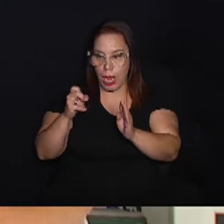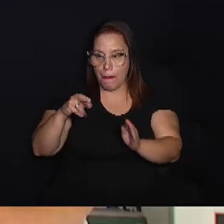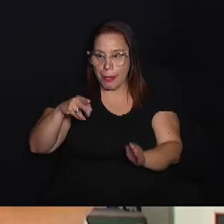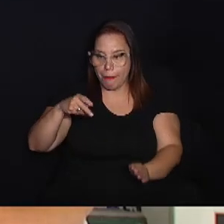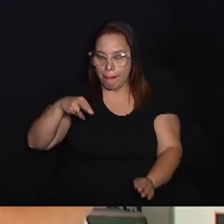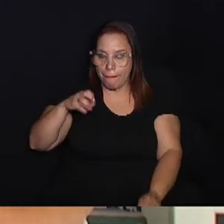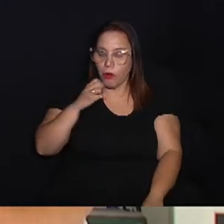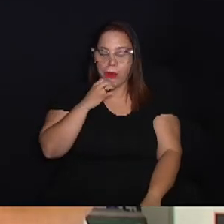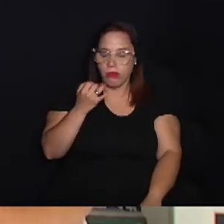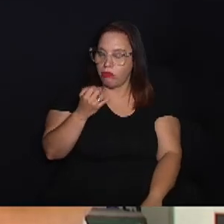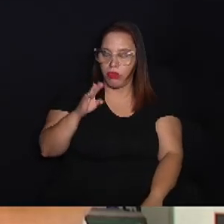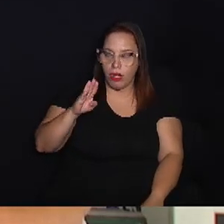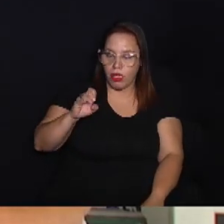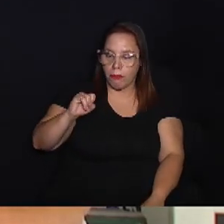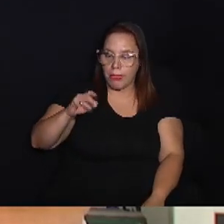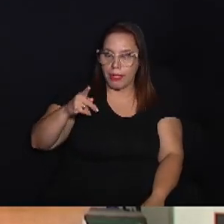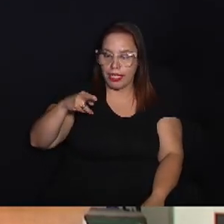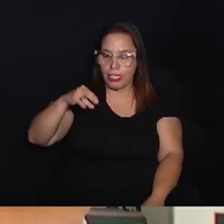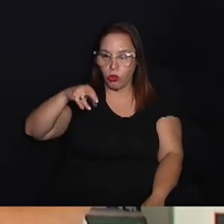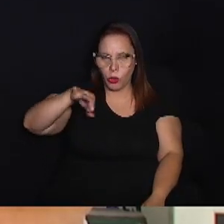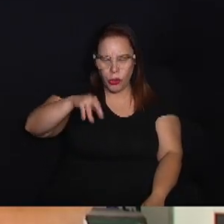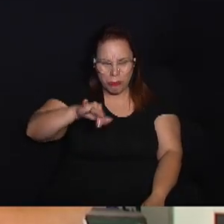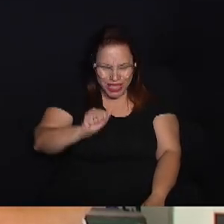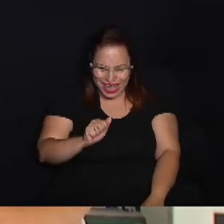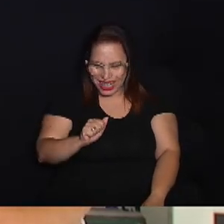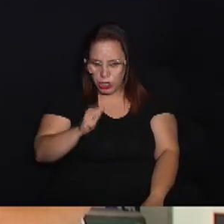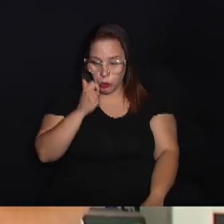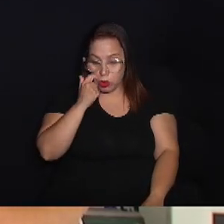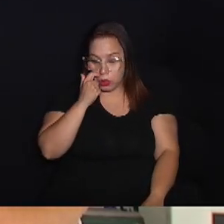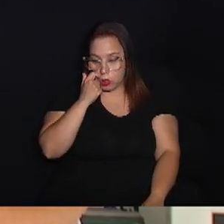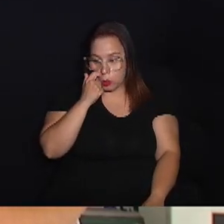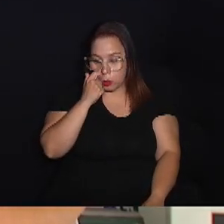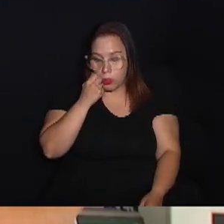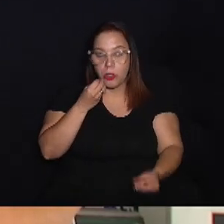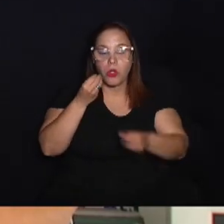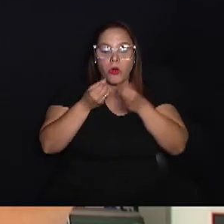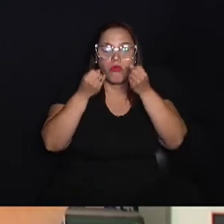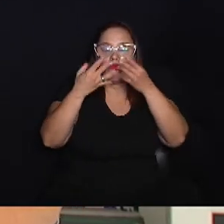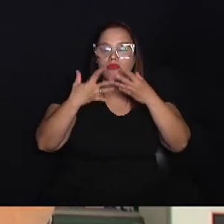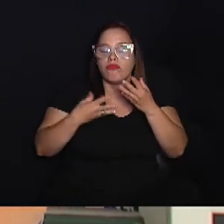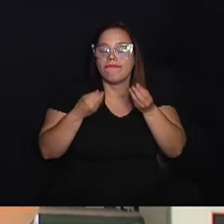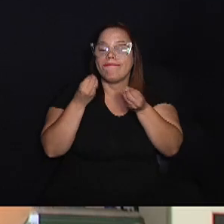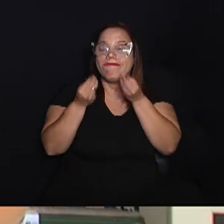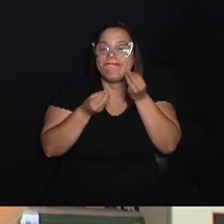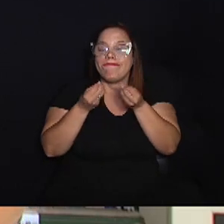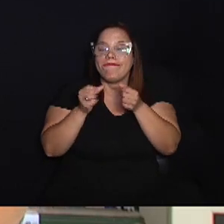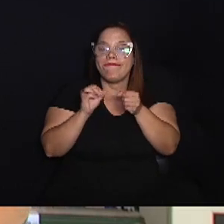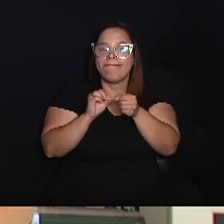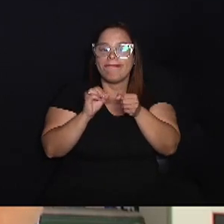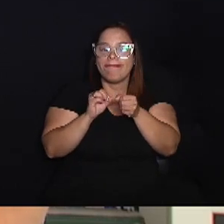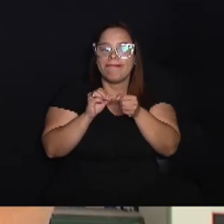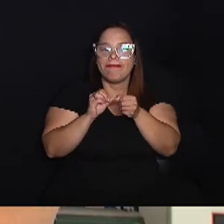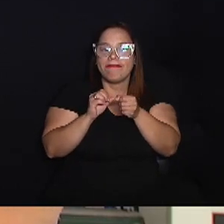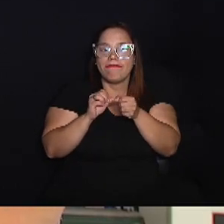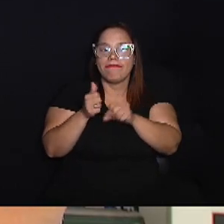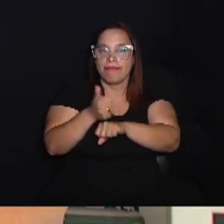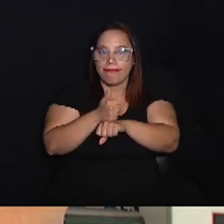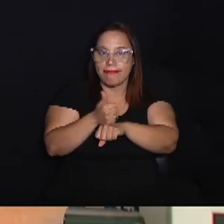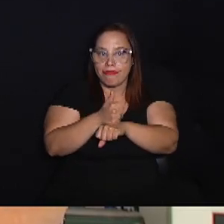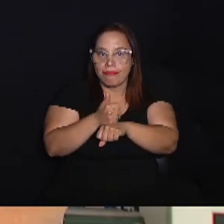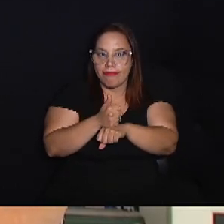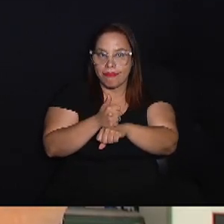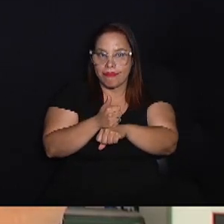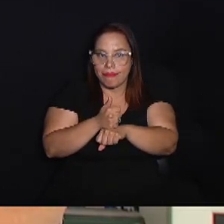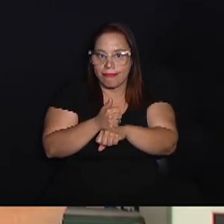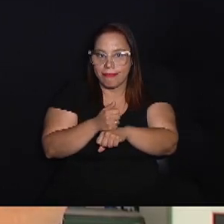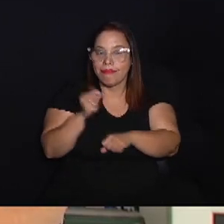Biblioteconomia, acertei, para explicar para você como você faz para se tornar um